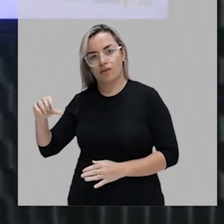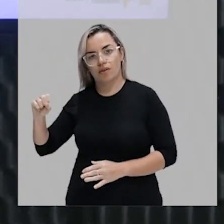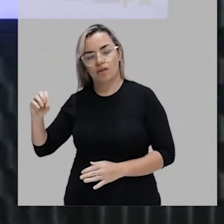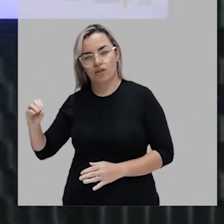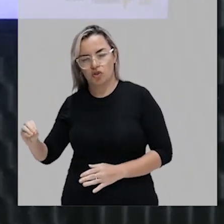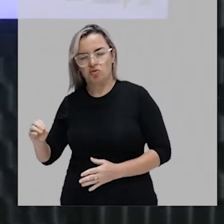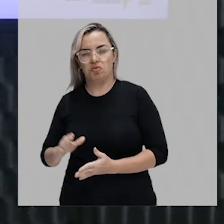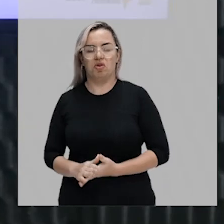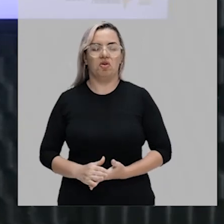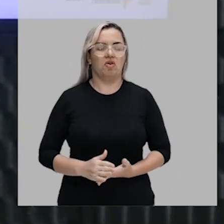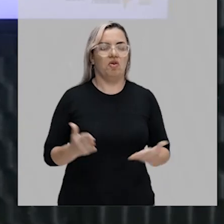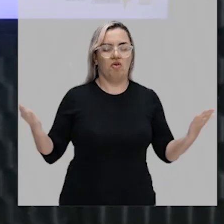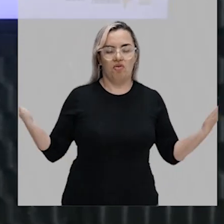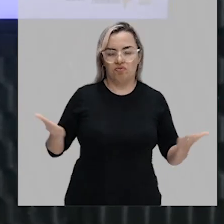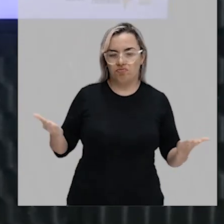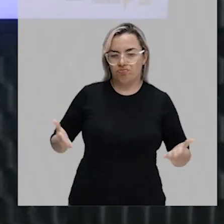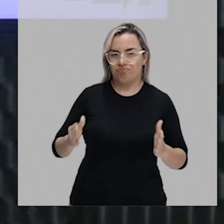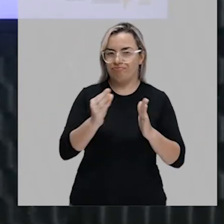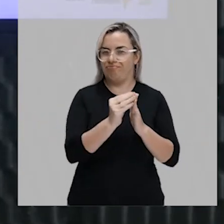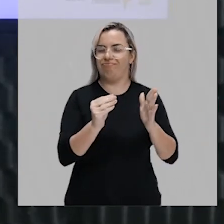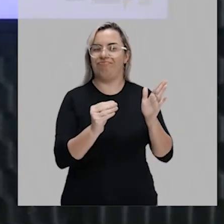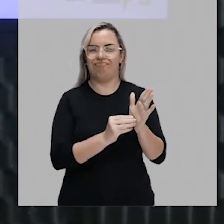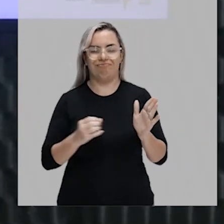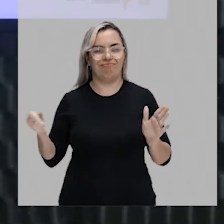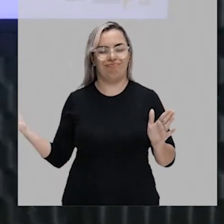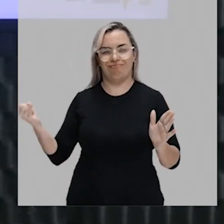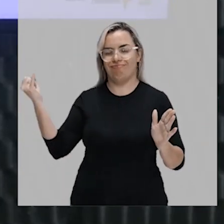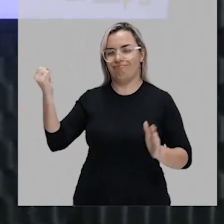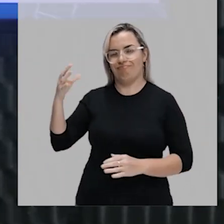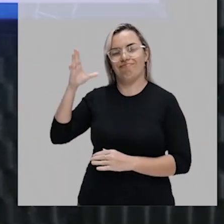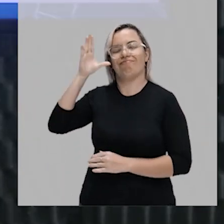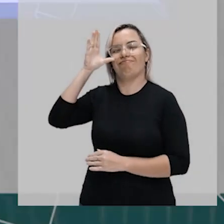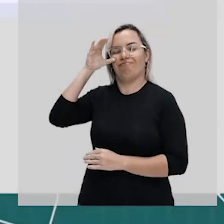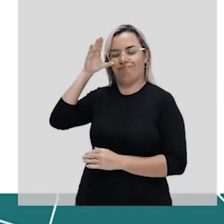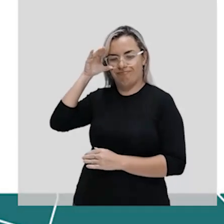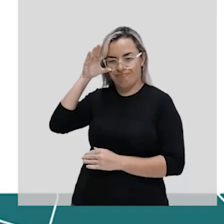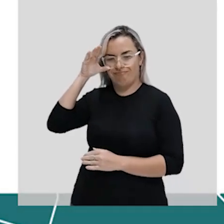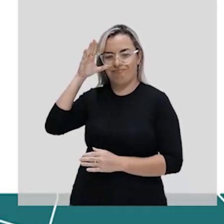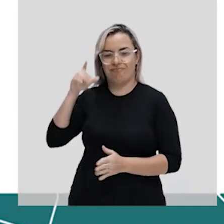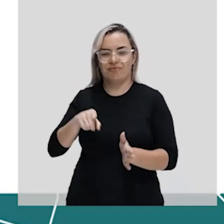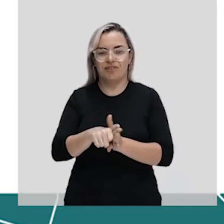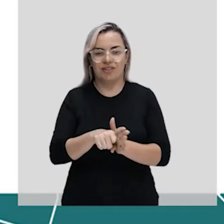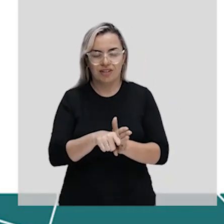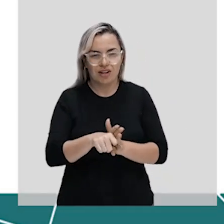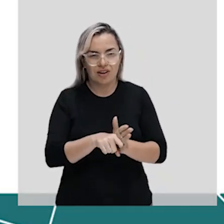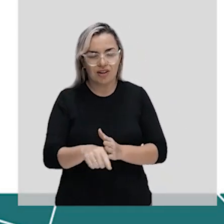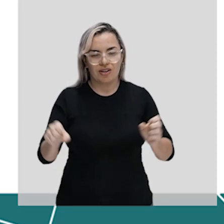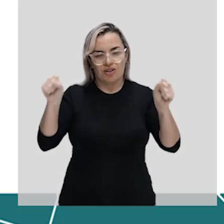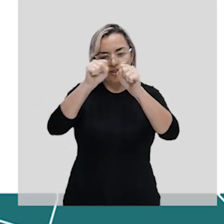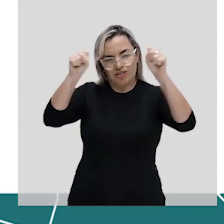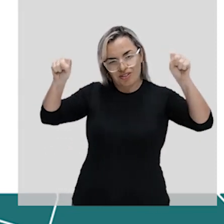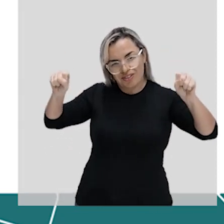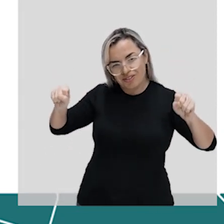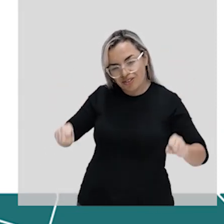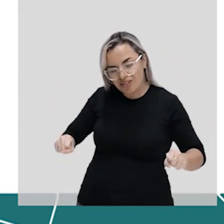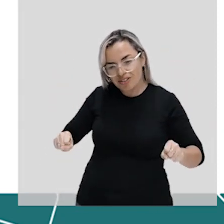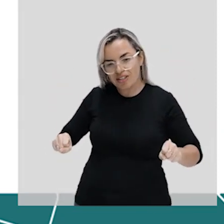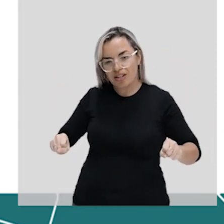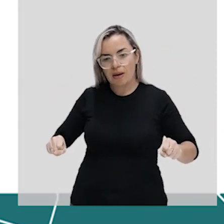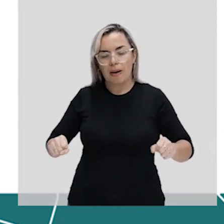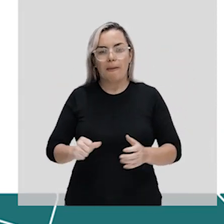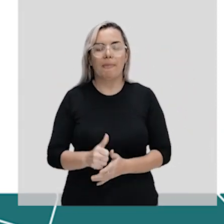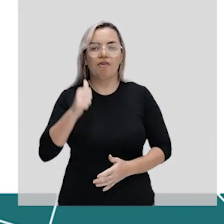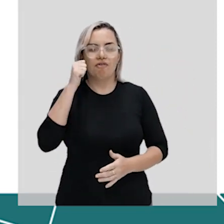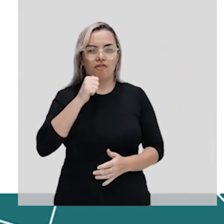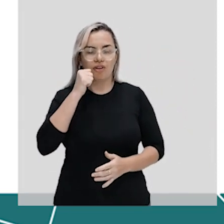muito importante que faz vocês ficarem muito curiosos nessa aula, que é o assunto de sistema genital feminino. Né, pessoal?